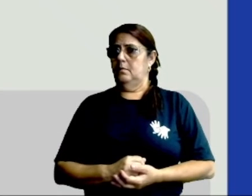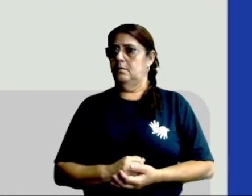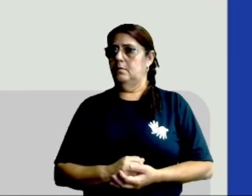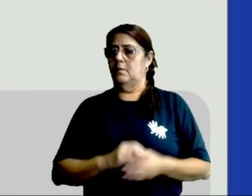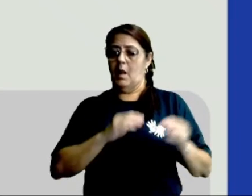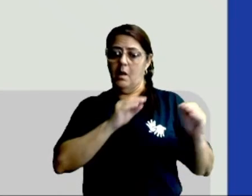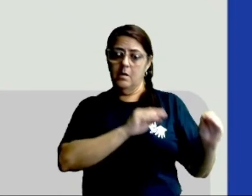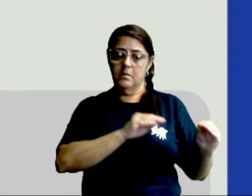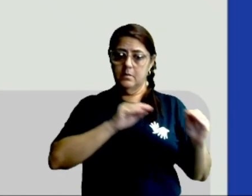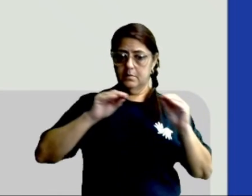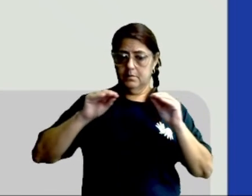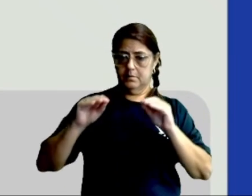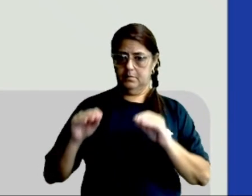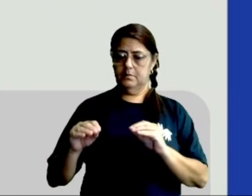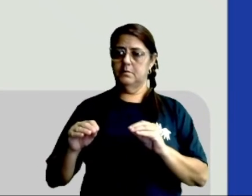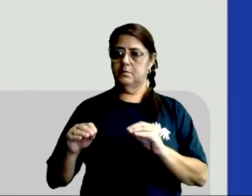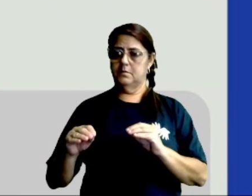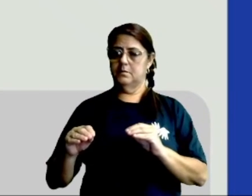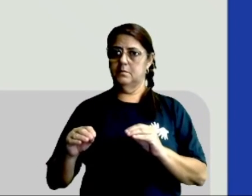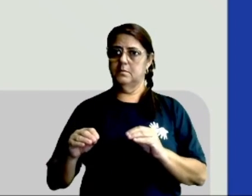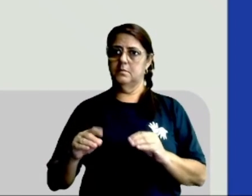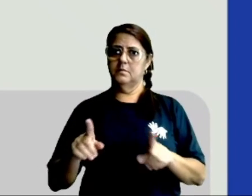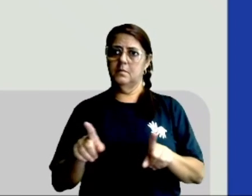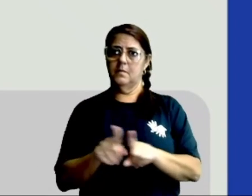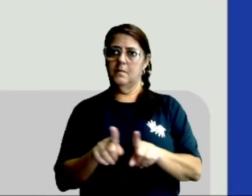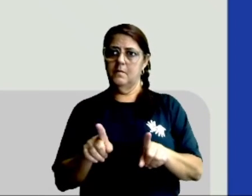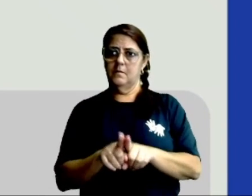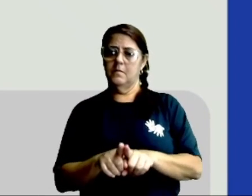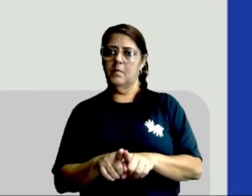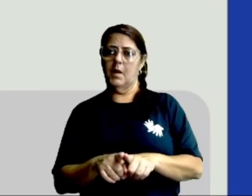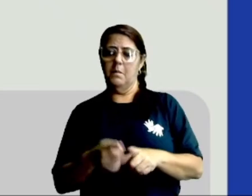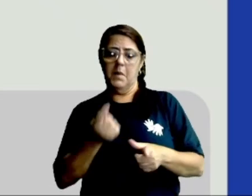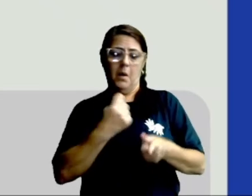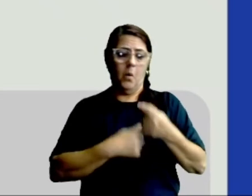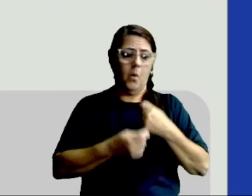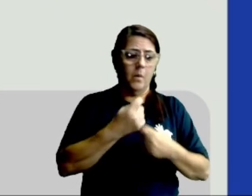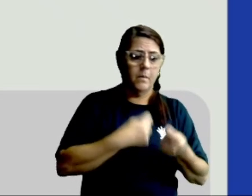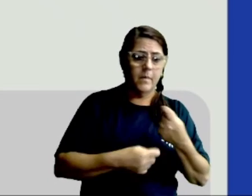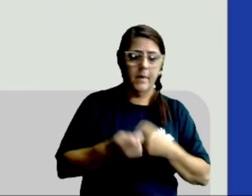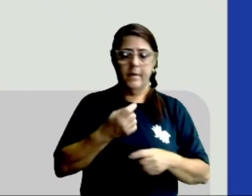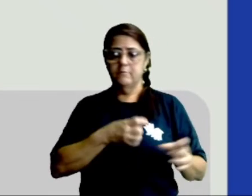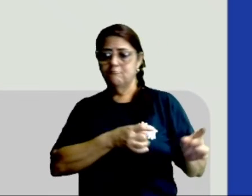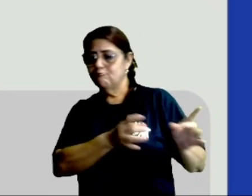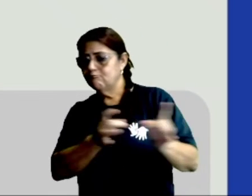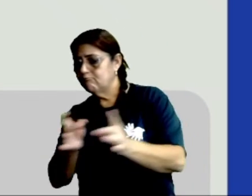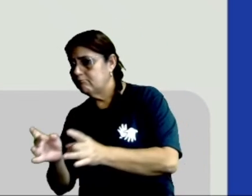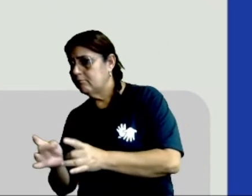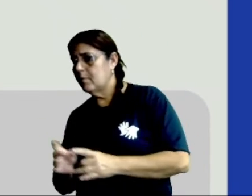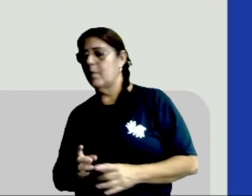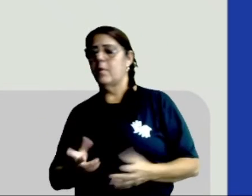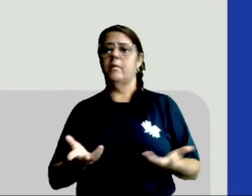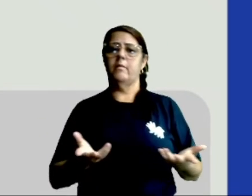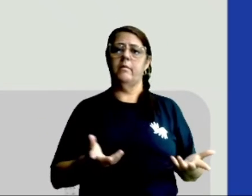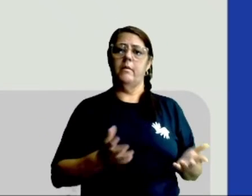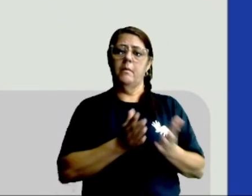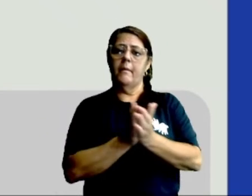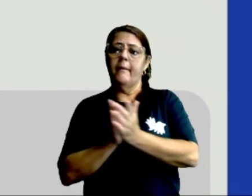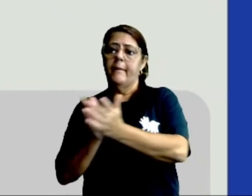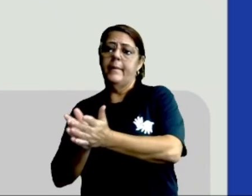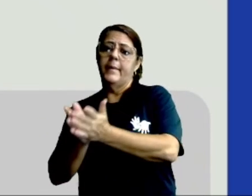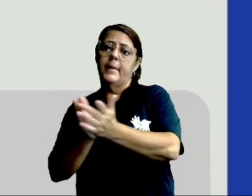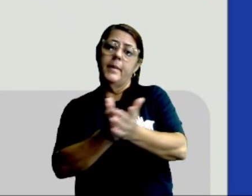em deslocamento, né, em acesso, né, ao comércio, né, por conta das rotas comerciais marítimas.